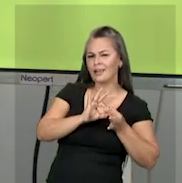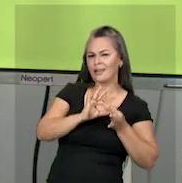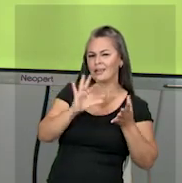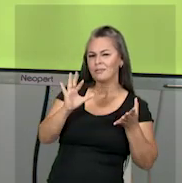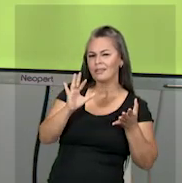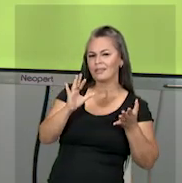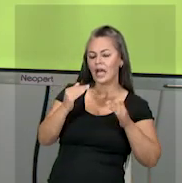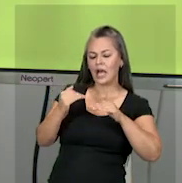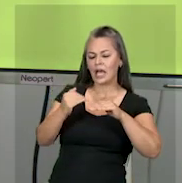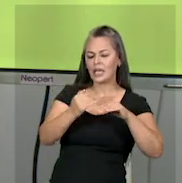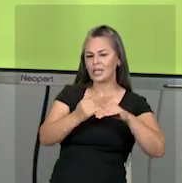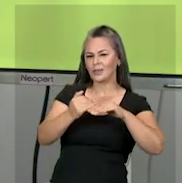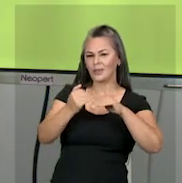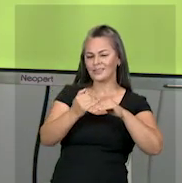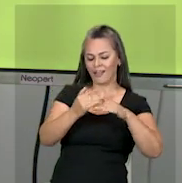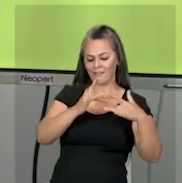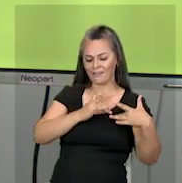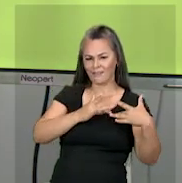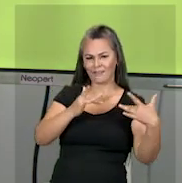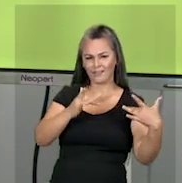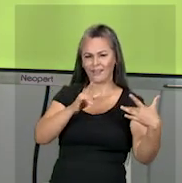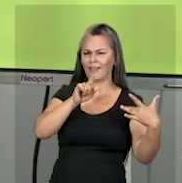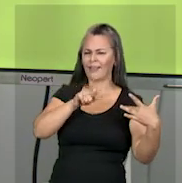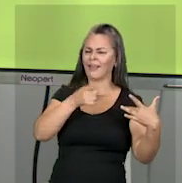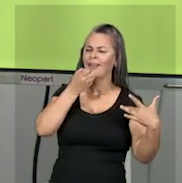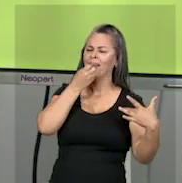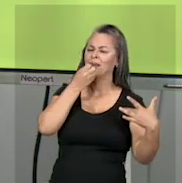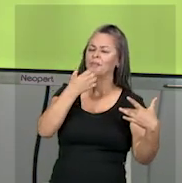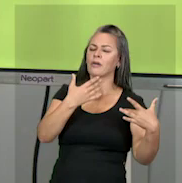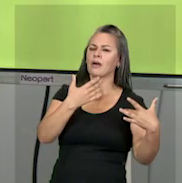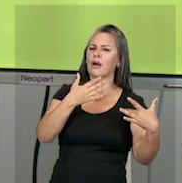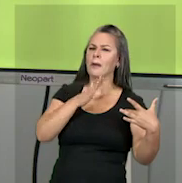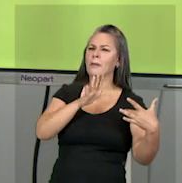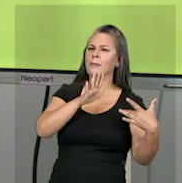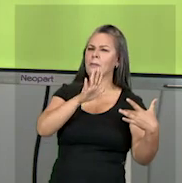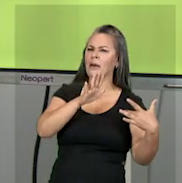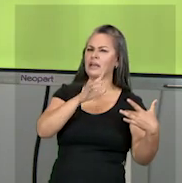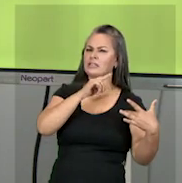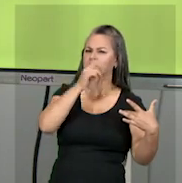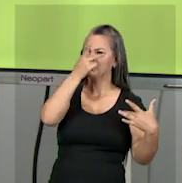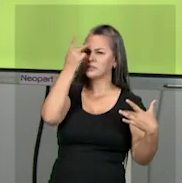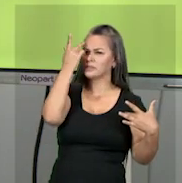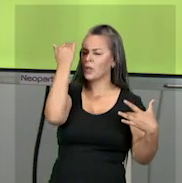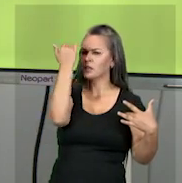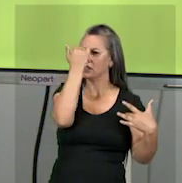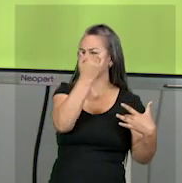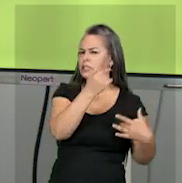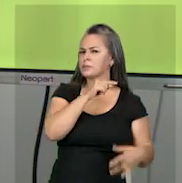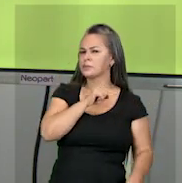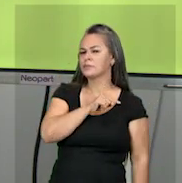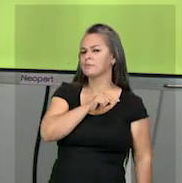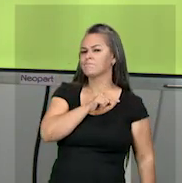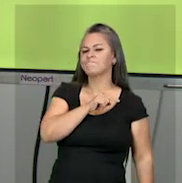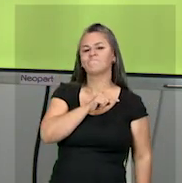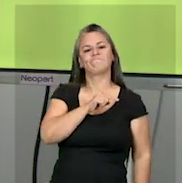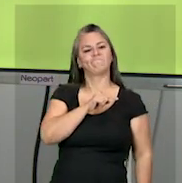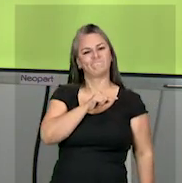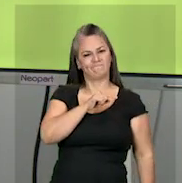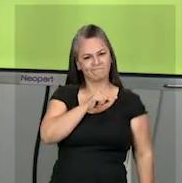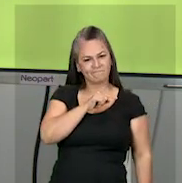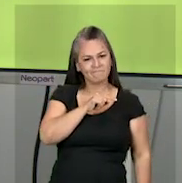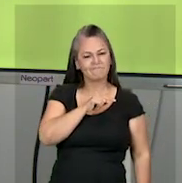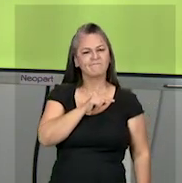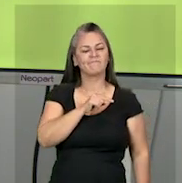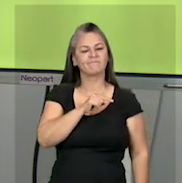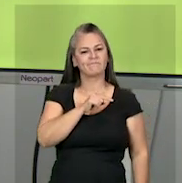fraternidade são palavras muito bonitas. Mas quando a gente começa a tentar entender como isso se aplica na realidade, a coisa fica um pouco mais